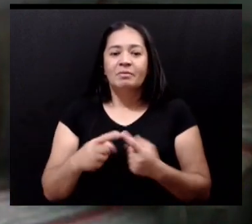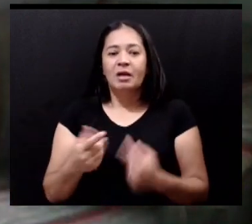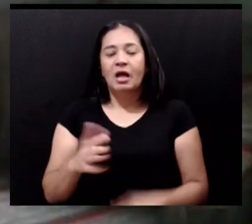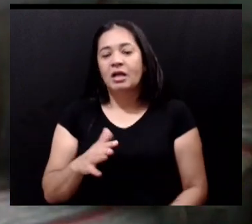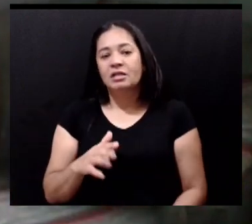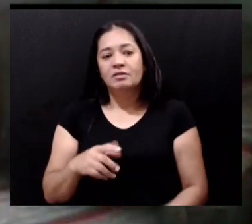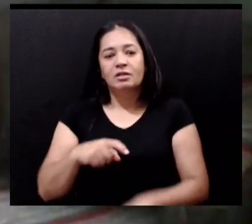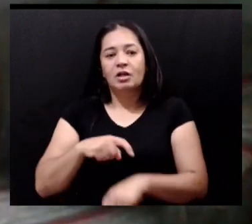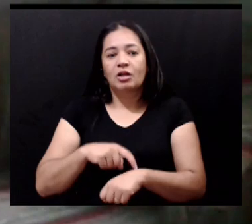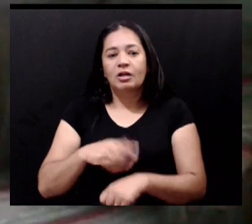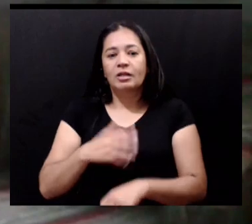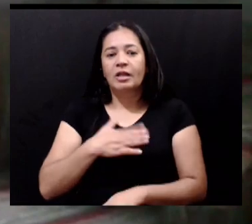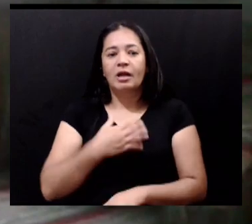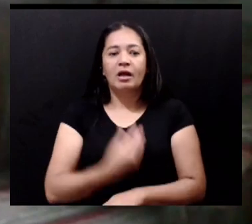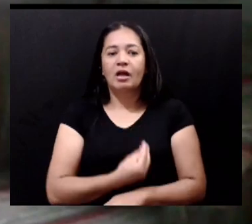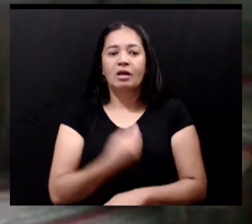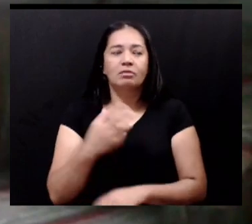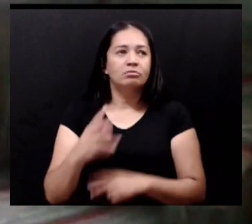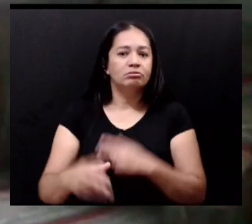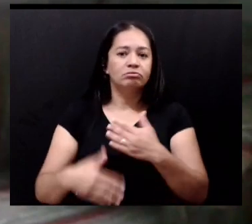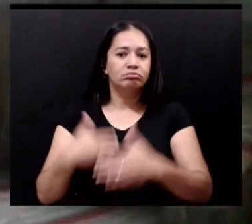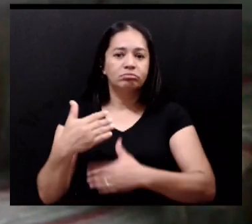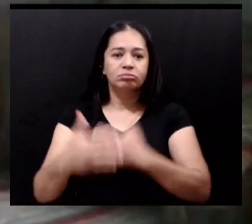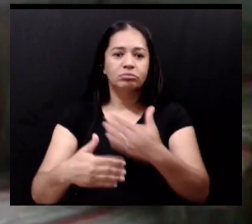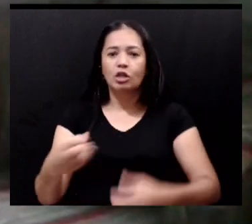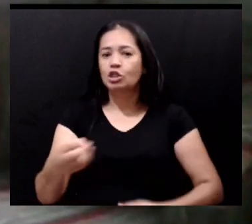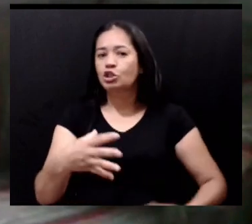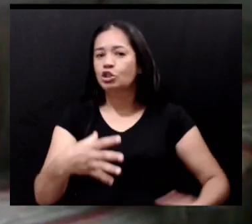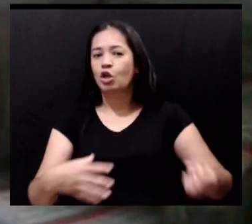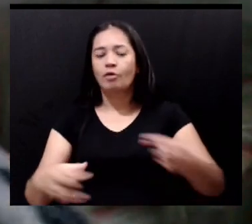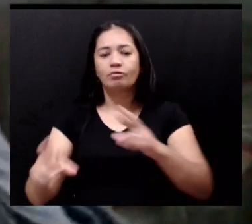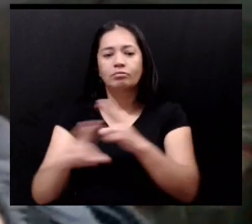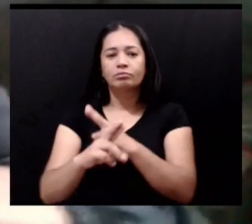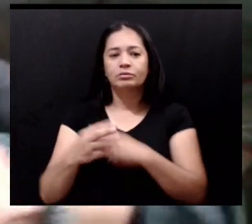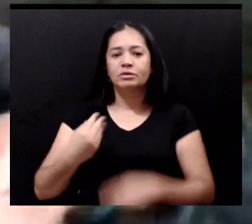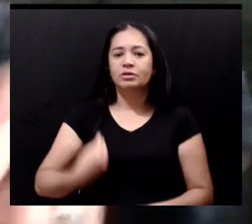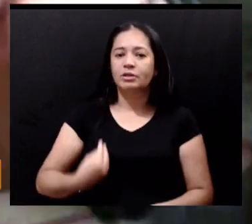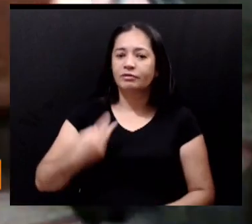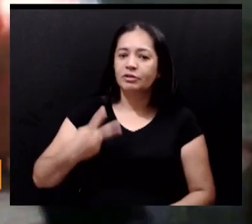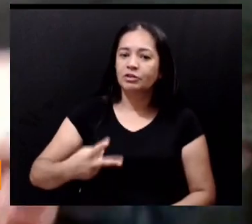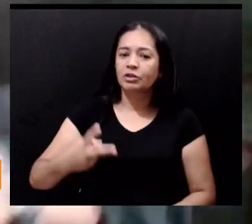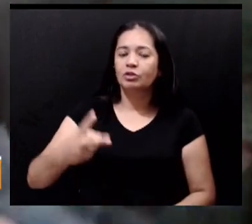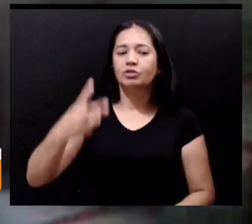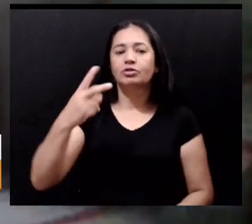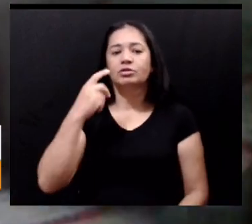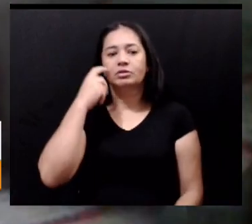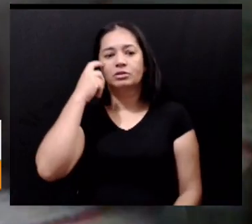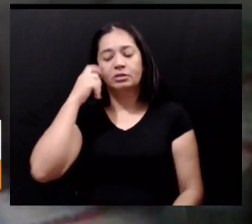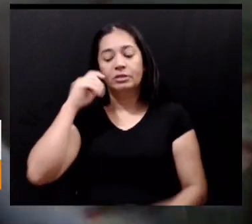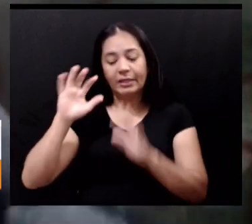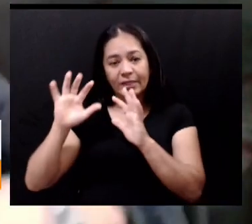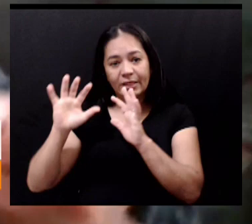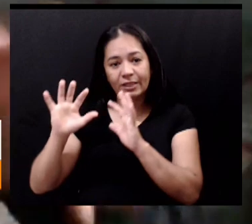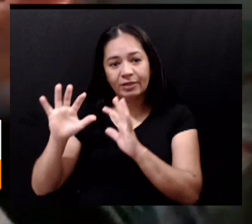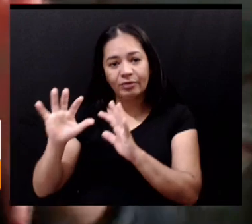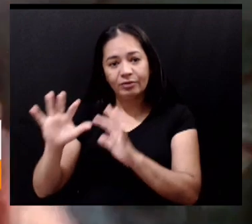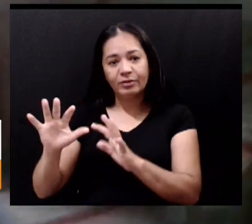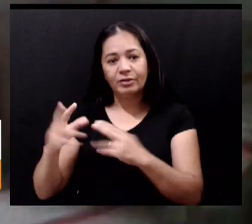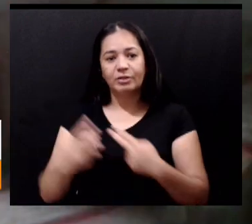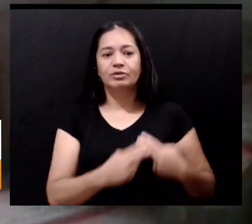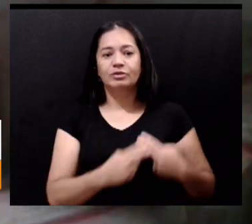estou estabelecendo novas relações, a vida está continuando. Né? Então, é este movimento